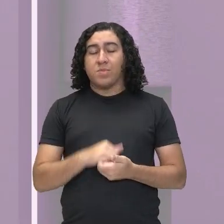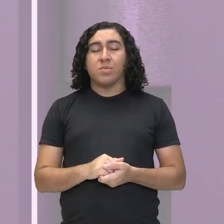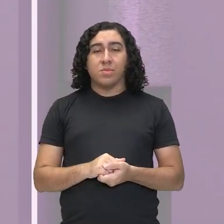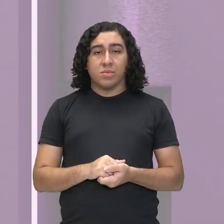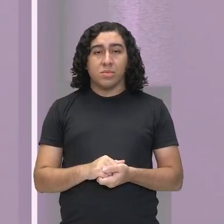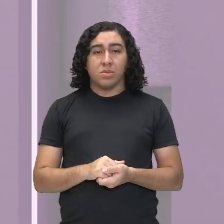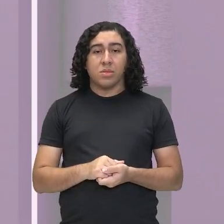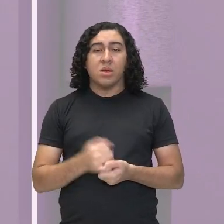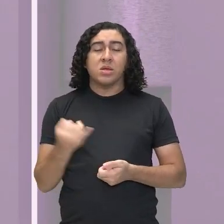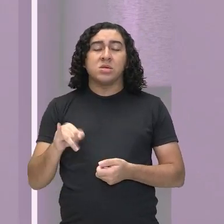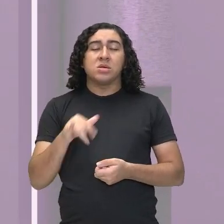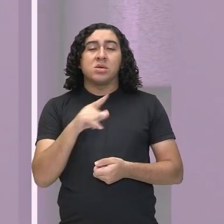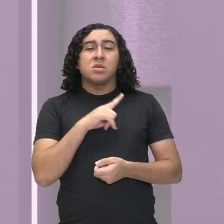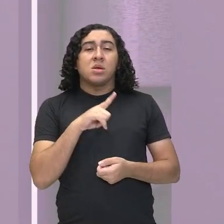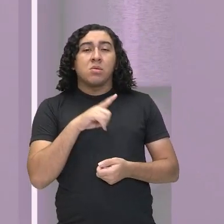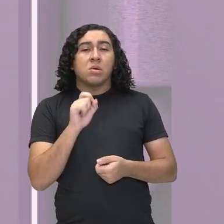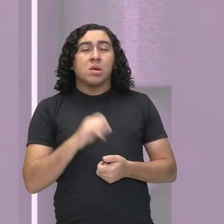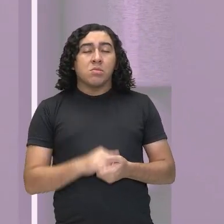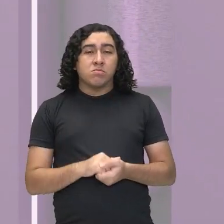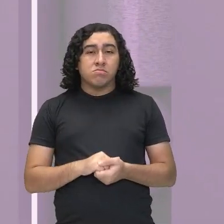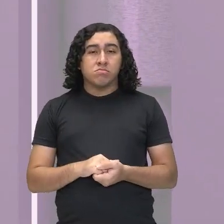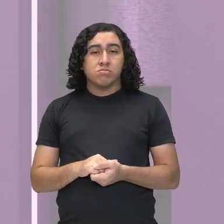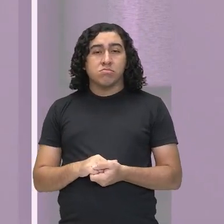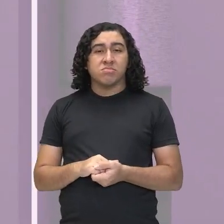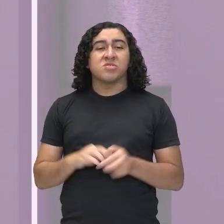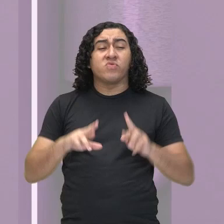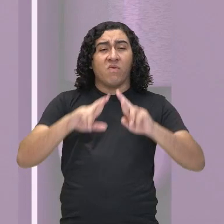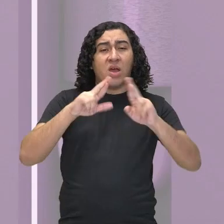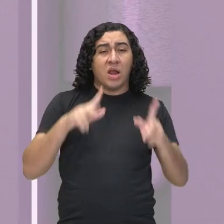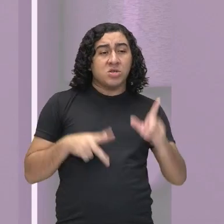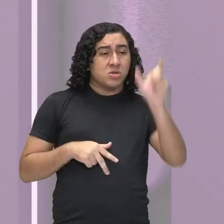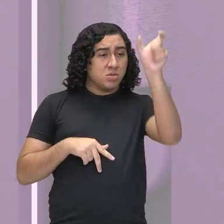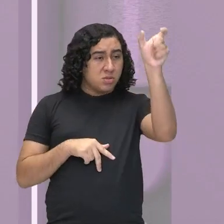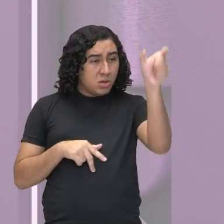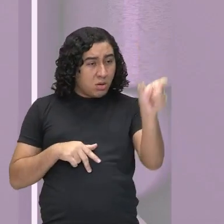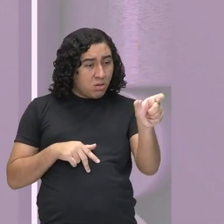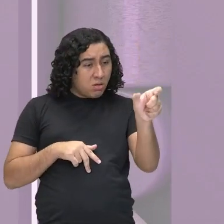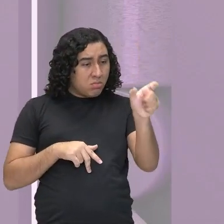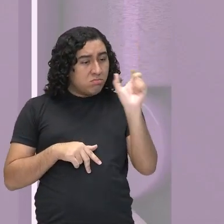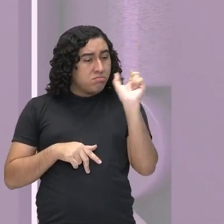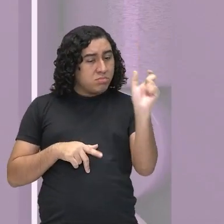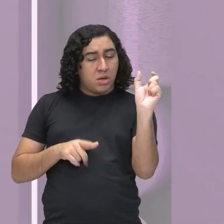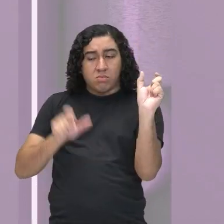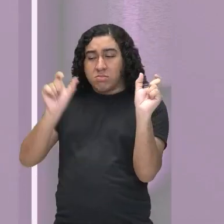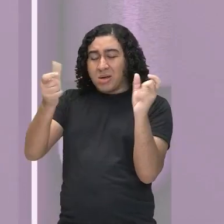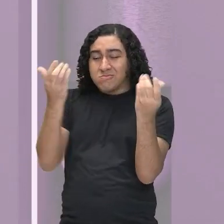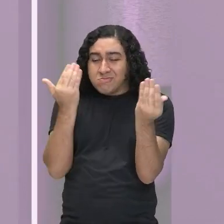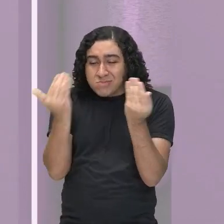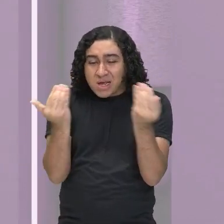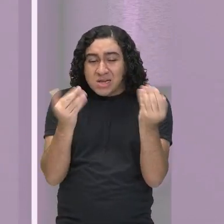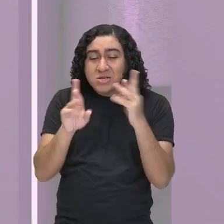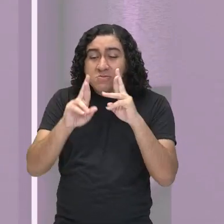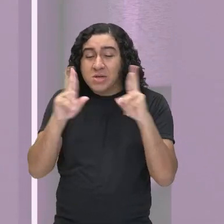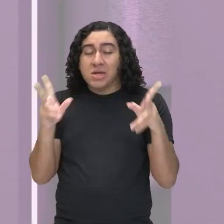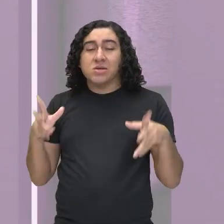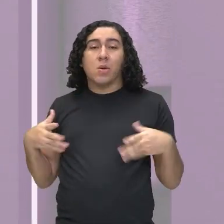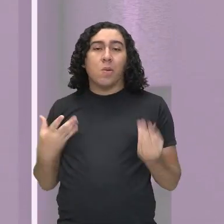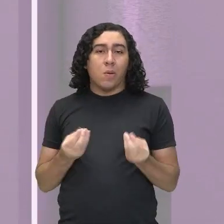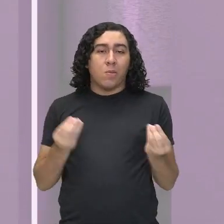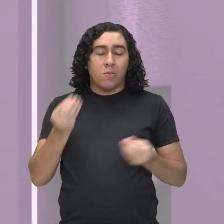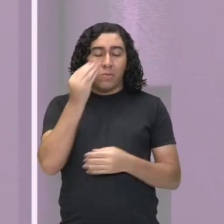quando tiver ali um termo não semelhante, o que é que deve ser feito? Observe então o que diz a nossa